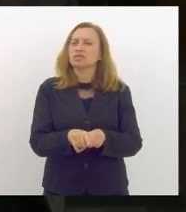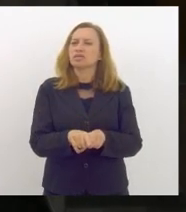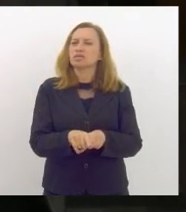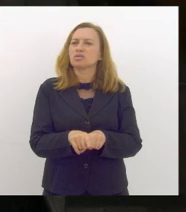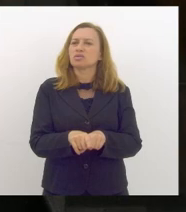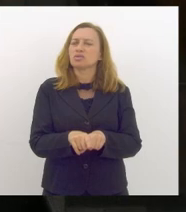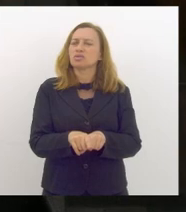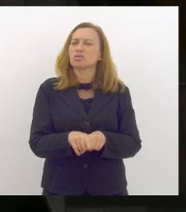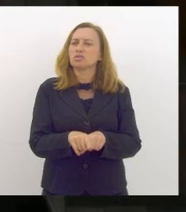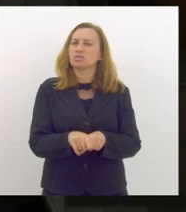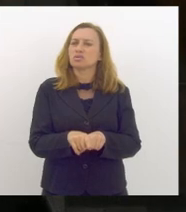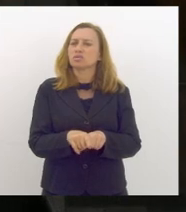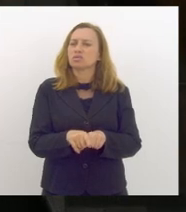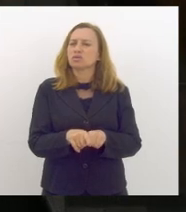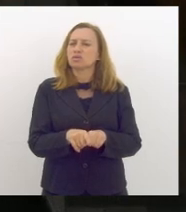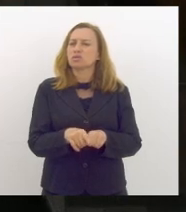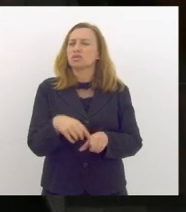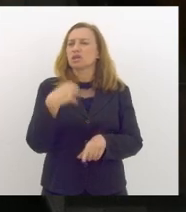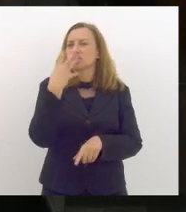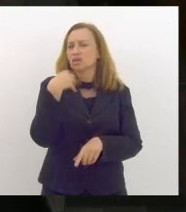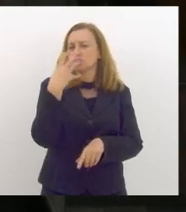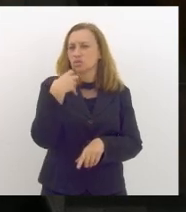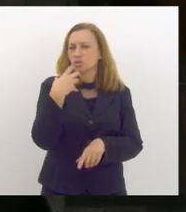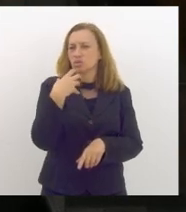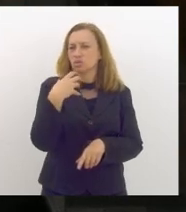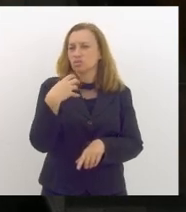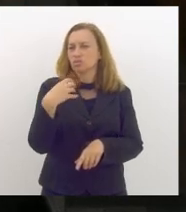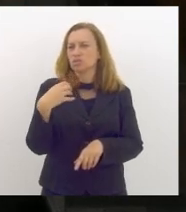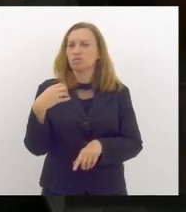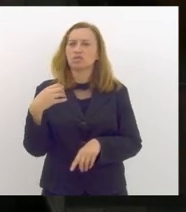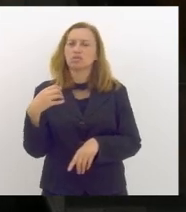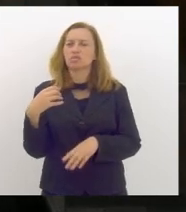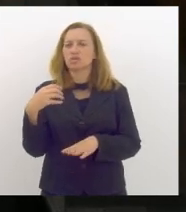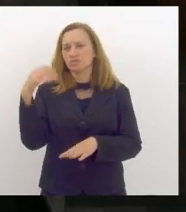compositor eo cantor de música popular brasileira